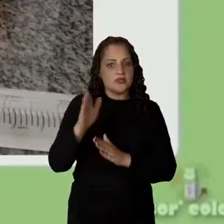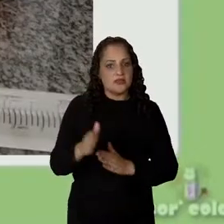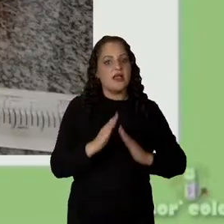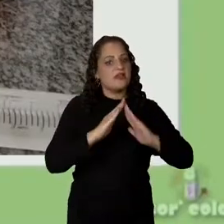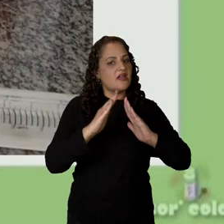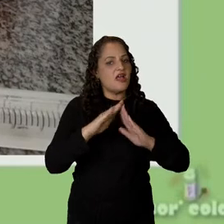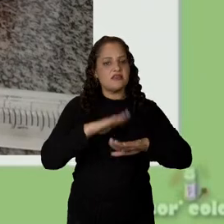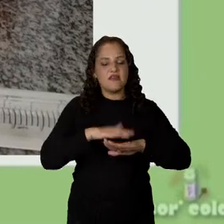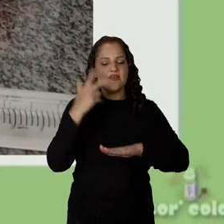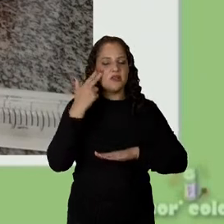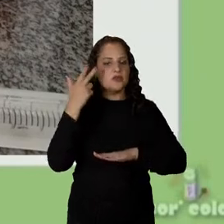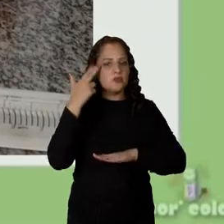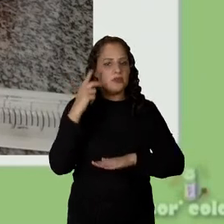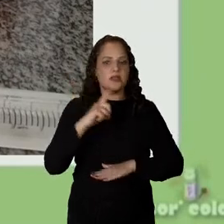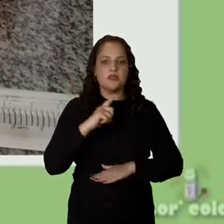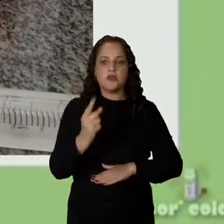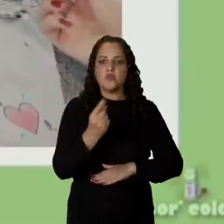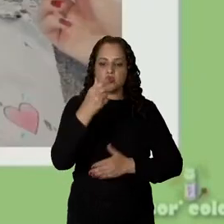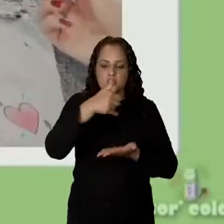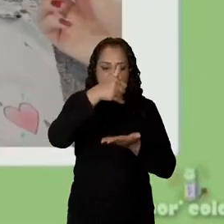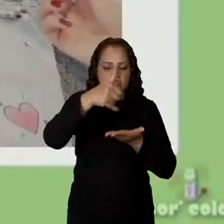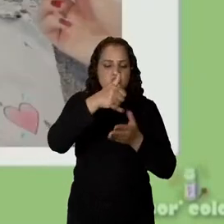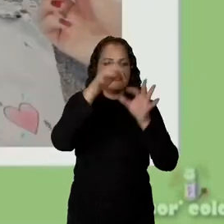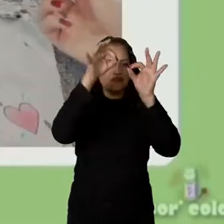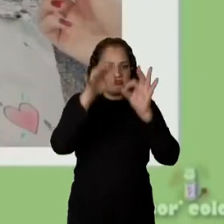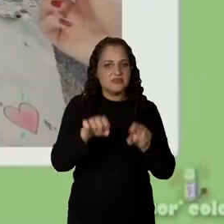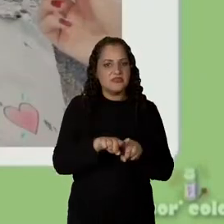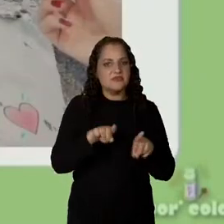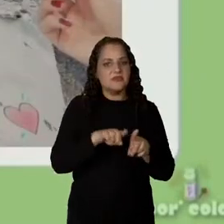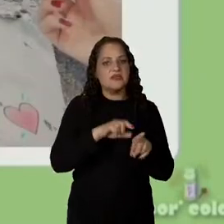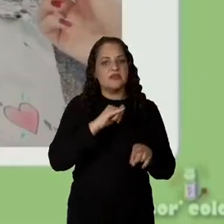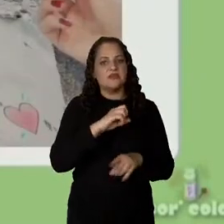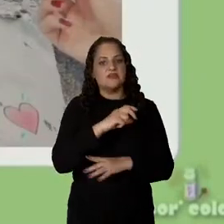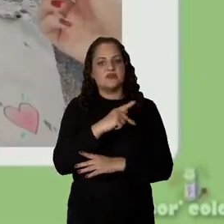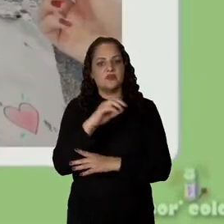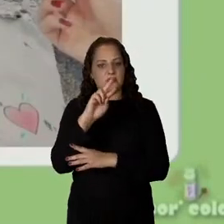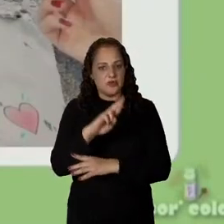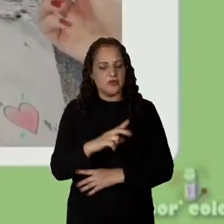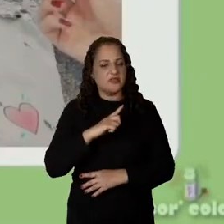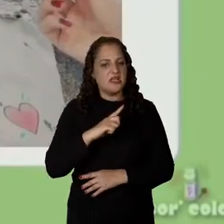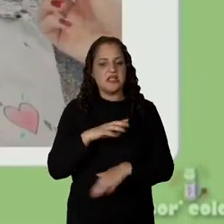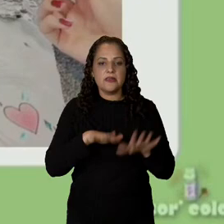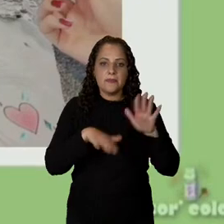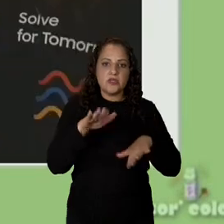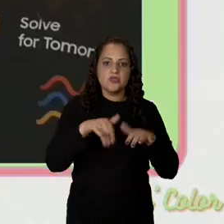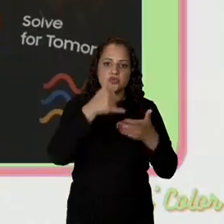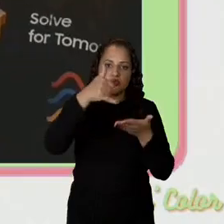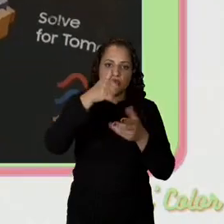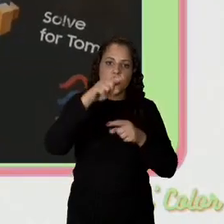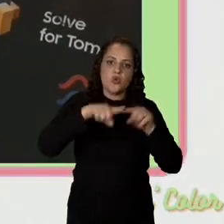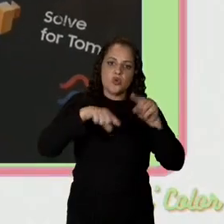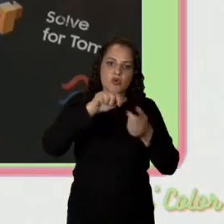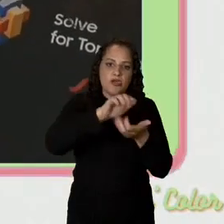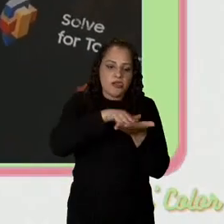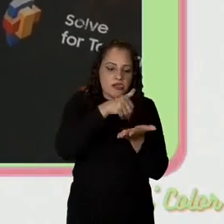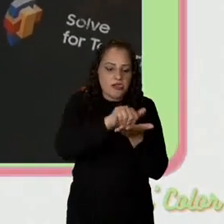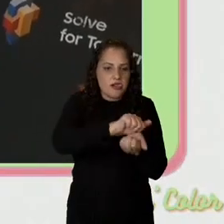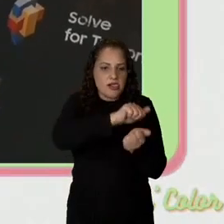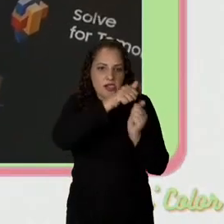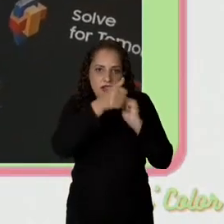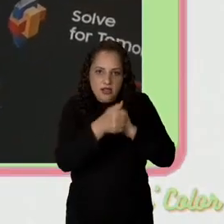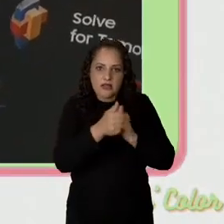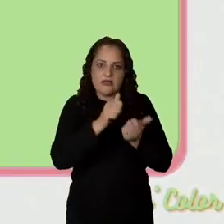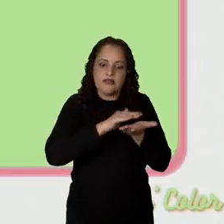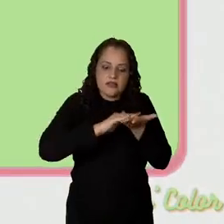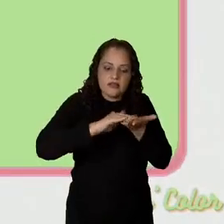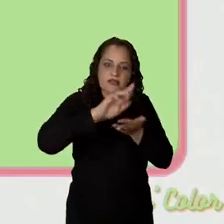caseira, em que é preciso ter somente um óleo essencial e isopor. Ressaltando que, dependendo do óleo utilizado, a tinta se adaptará em diferentes superfícies, englobando